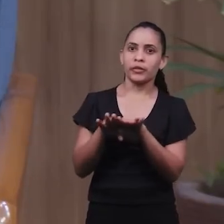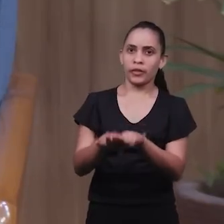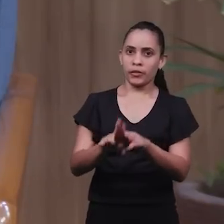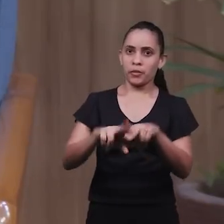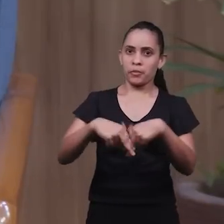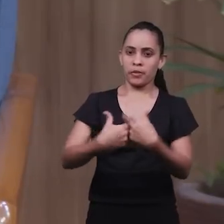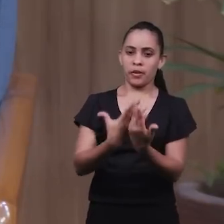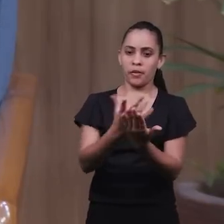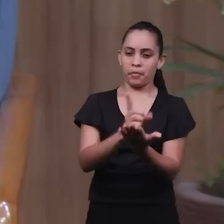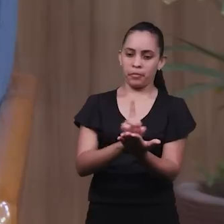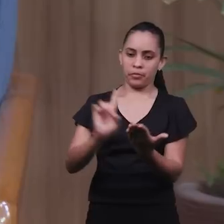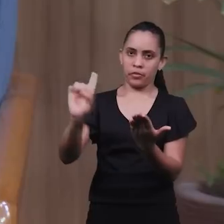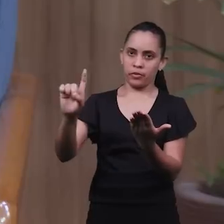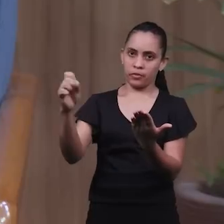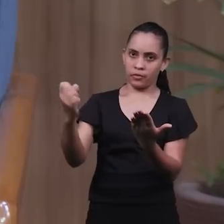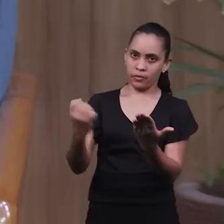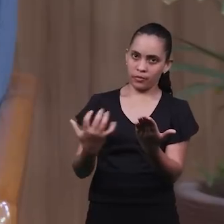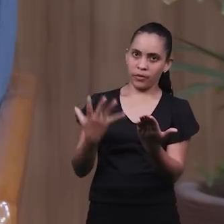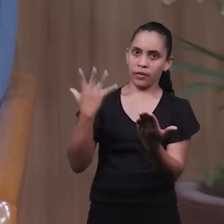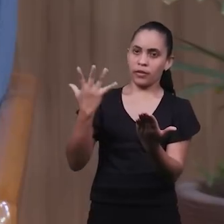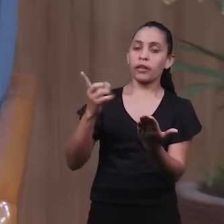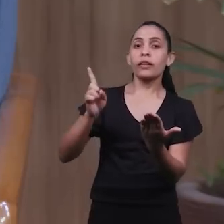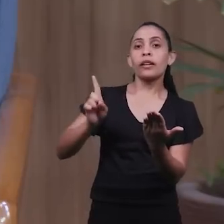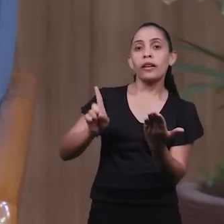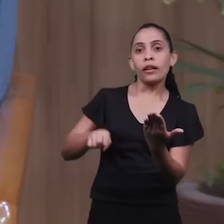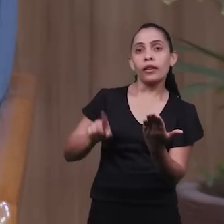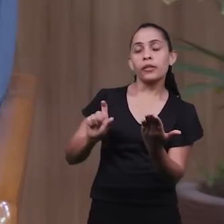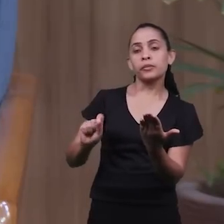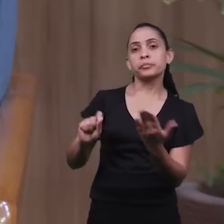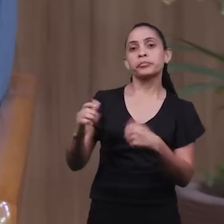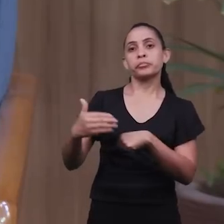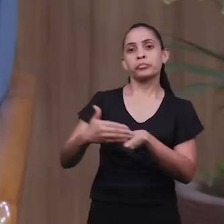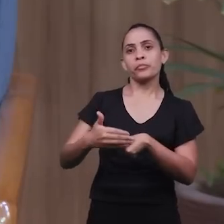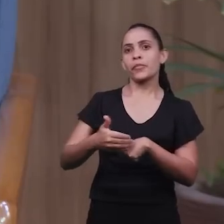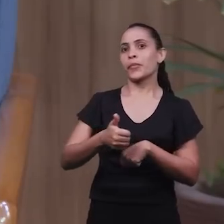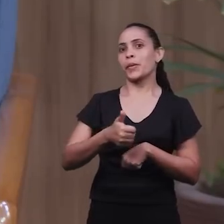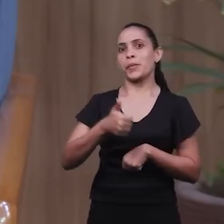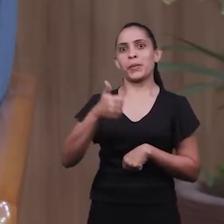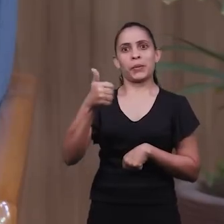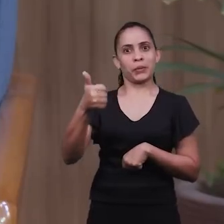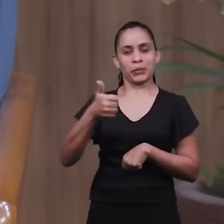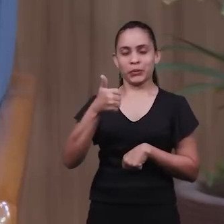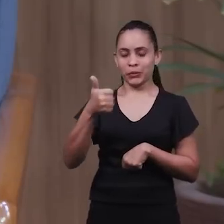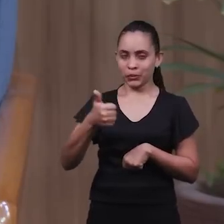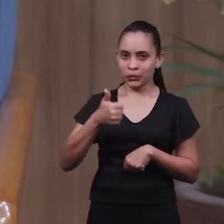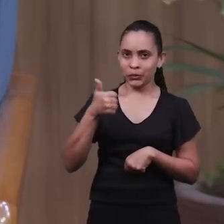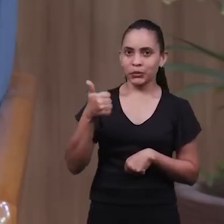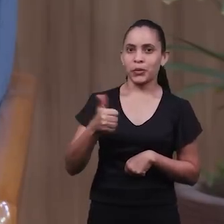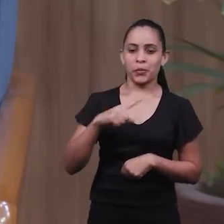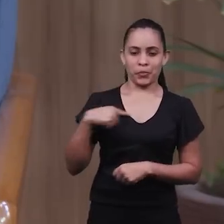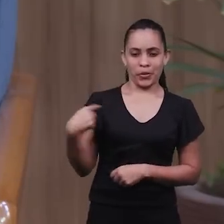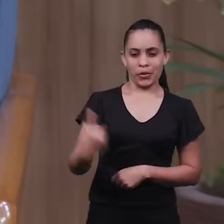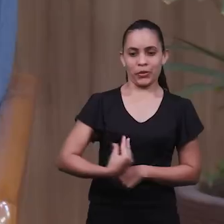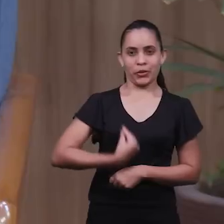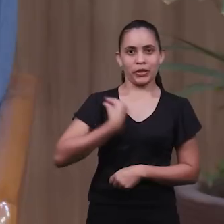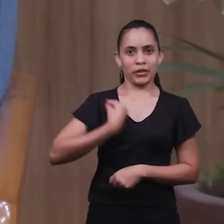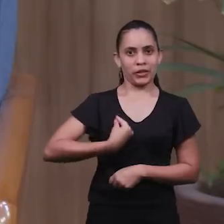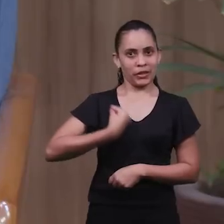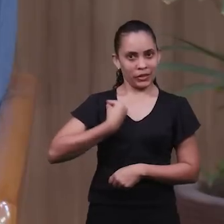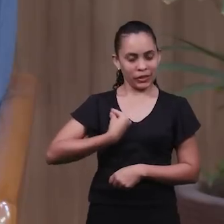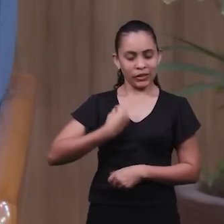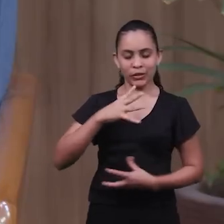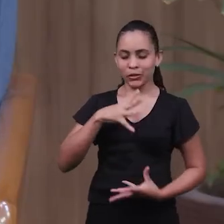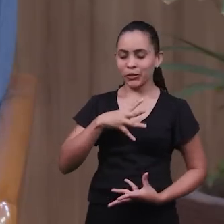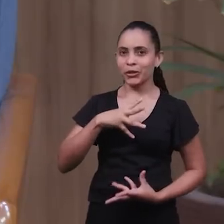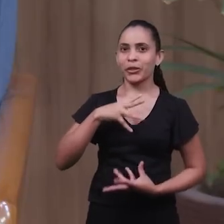Espírito Santo e através da palavra revelada, é produzido o melhor e mais puro alimento para as